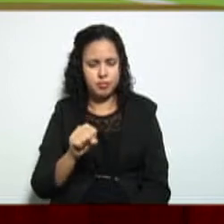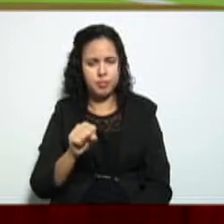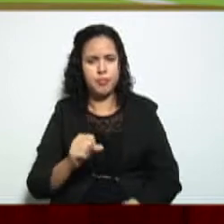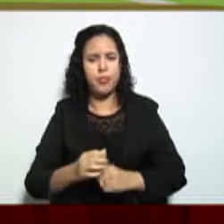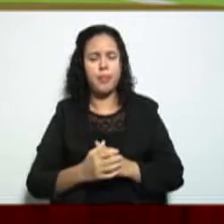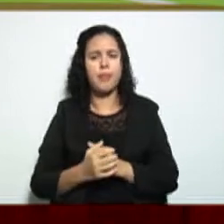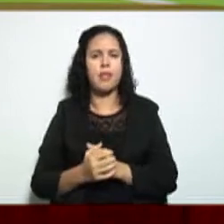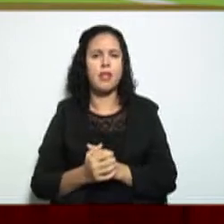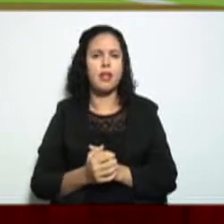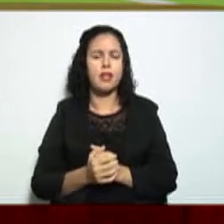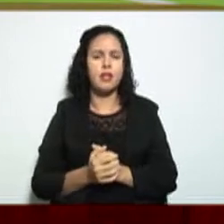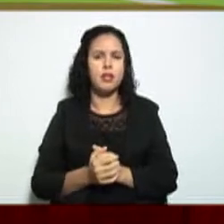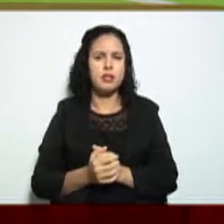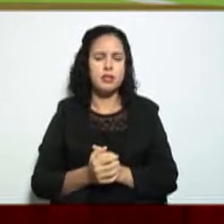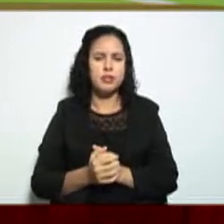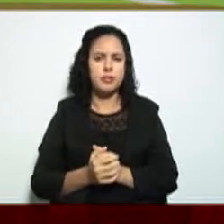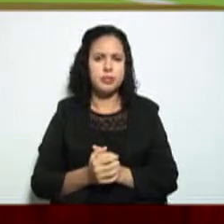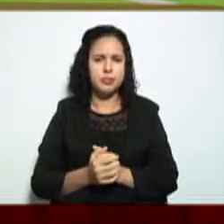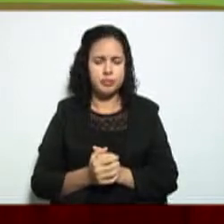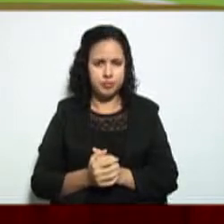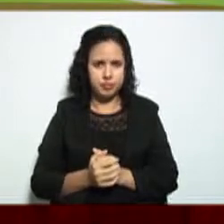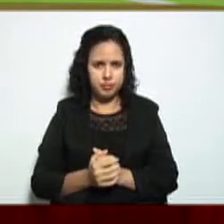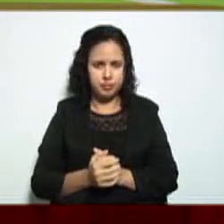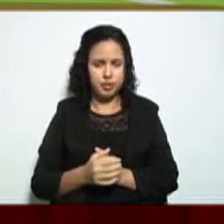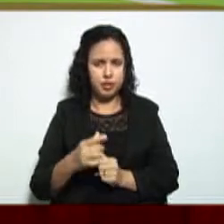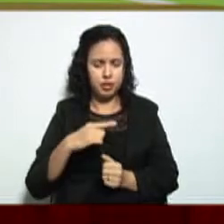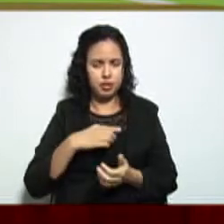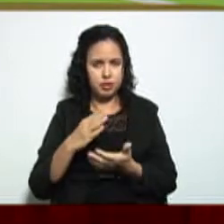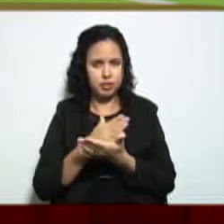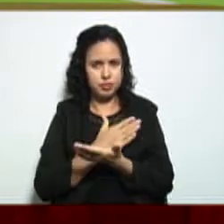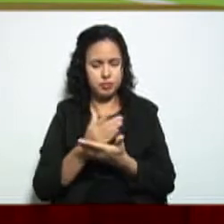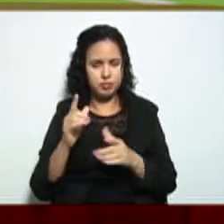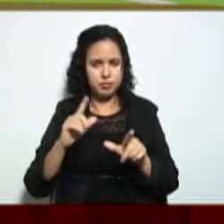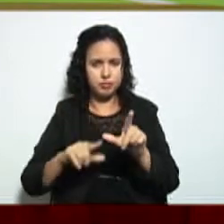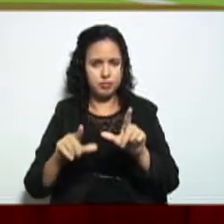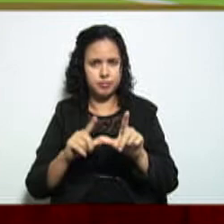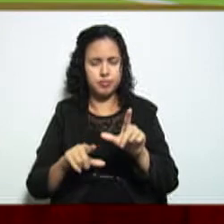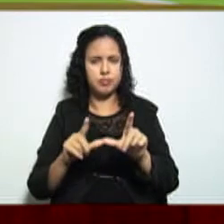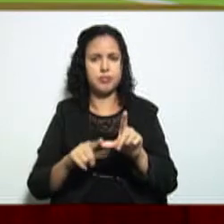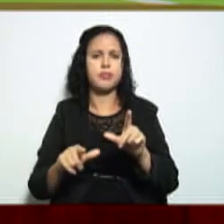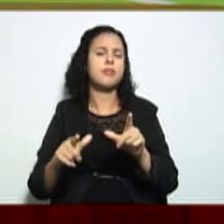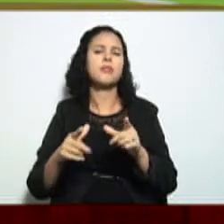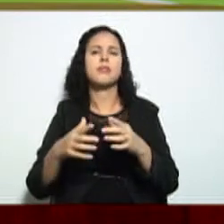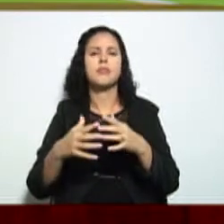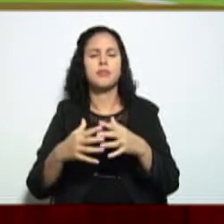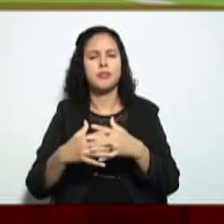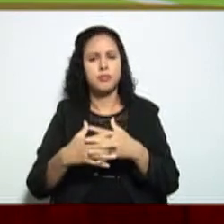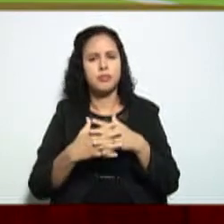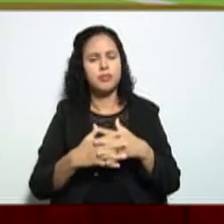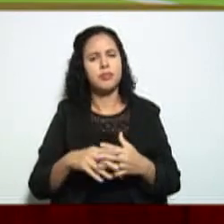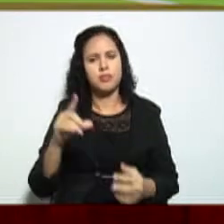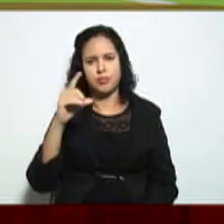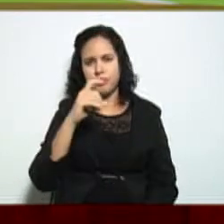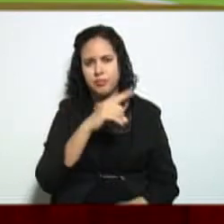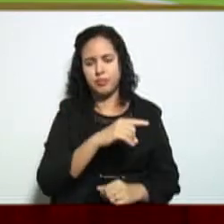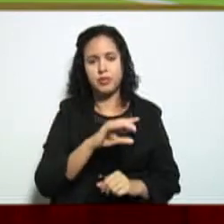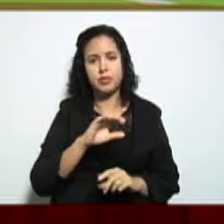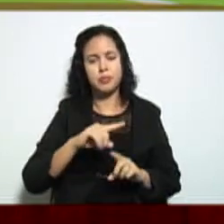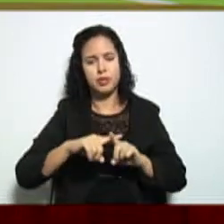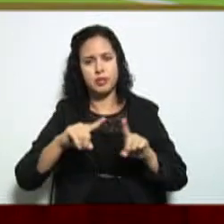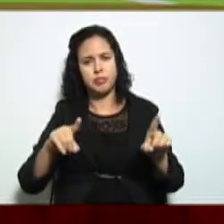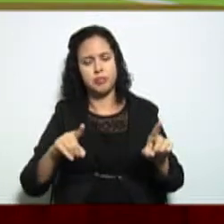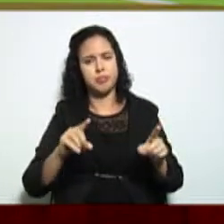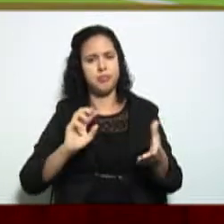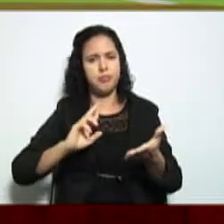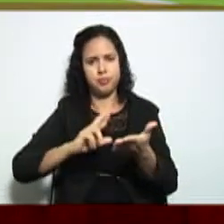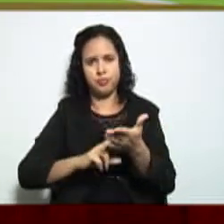Então, a gente tem aqui algumas letras, às vezes a gente fica com um pouquinho mais de dificuldade. Mas é isso mesmo, a resposta está